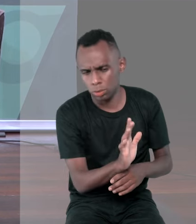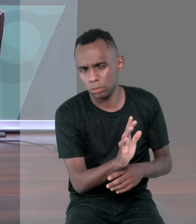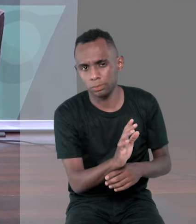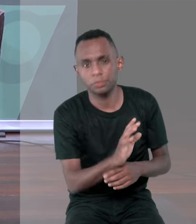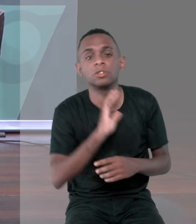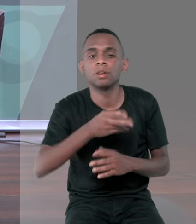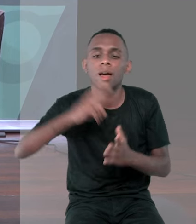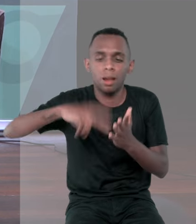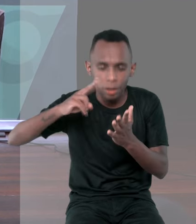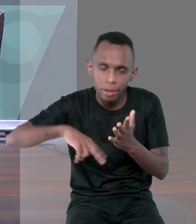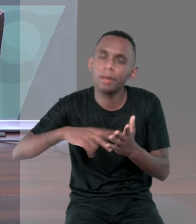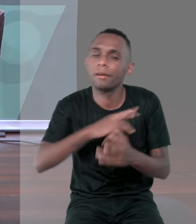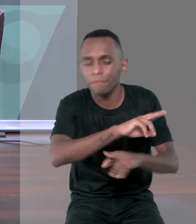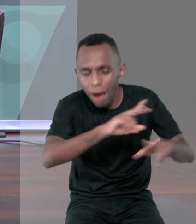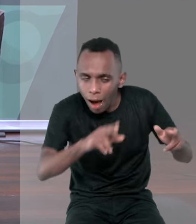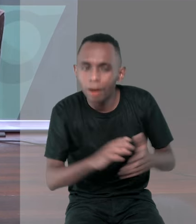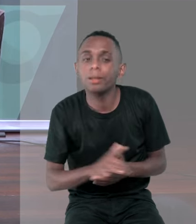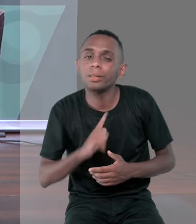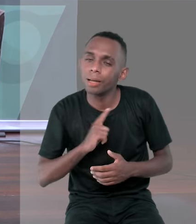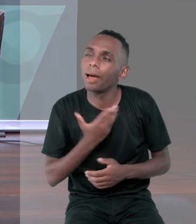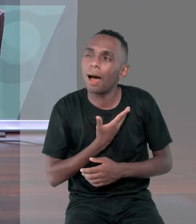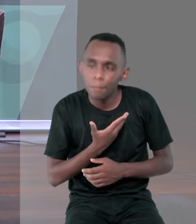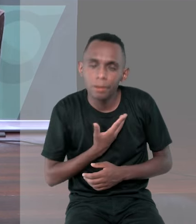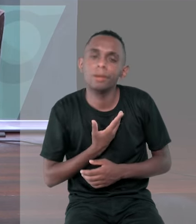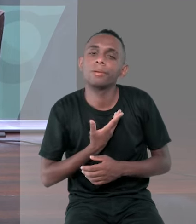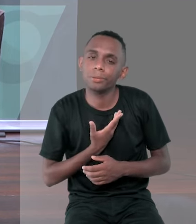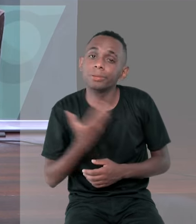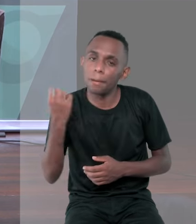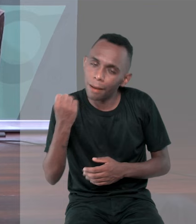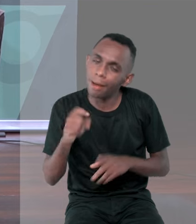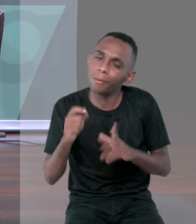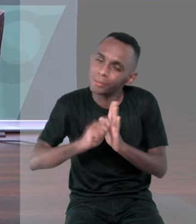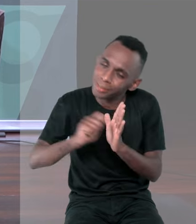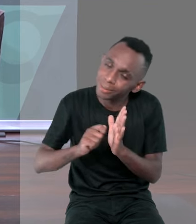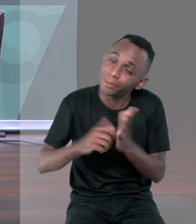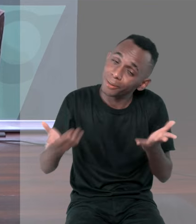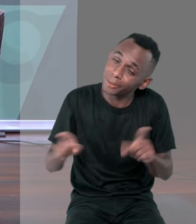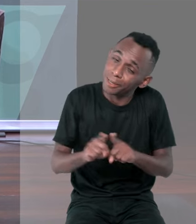Já li muitos. Tenho até amigos que...